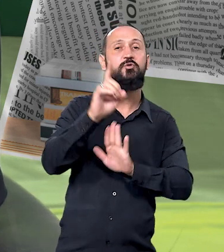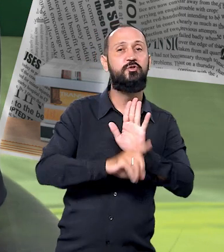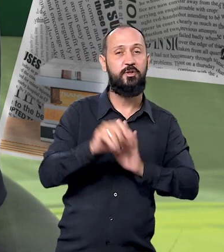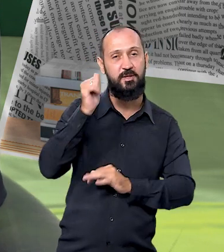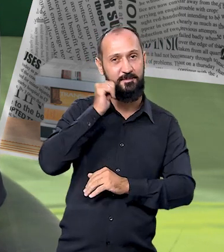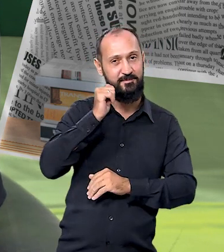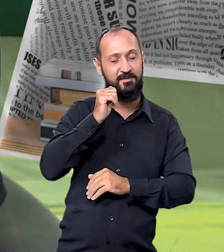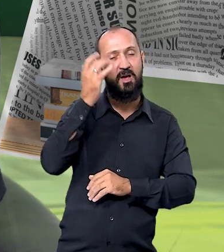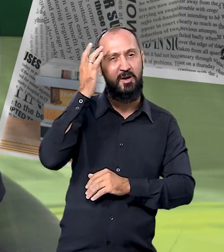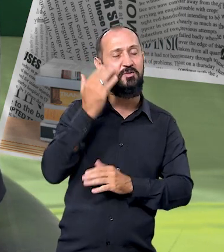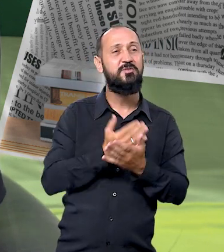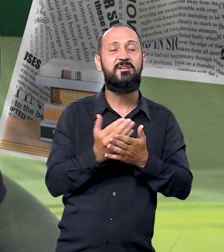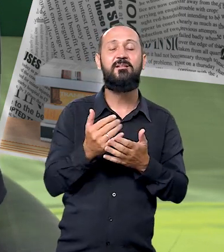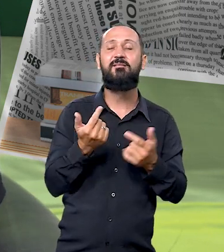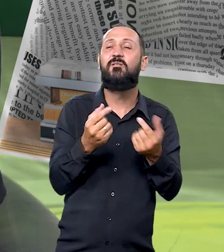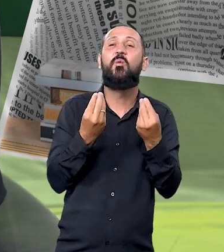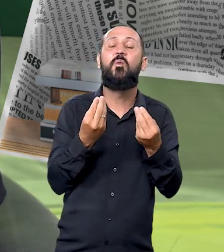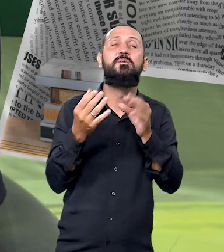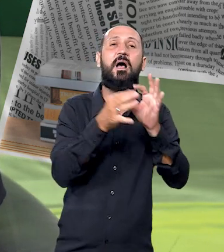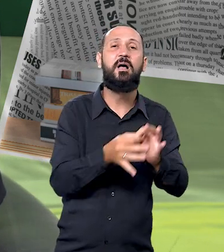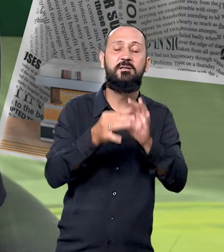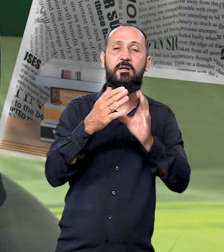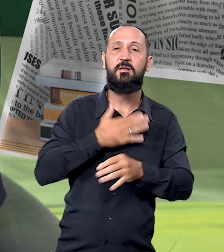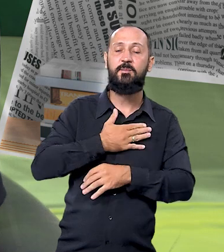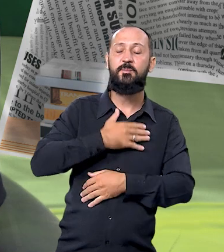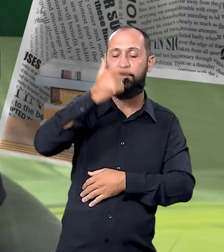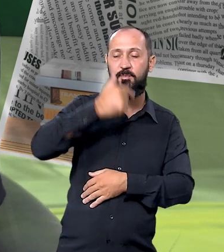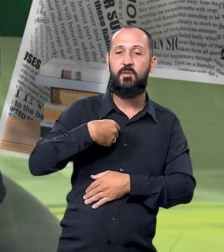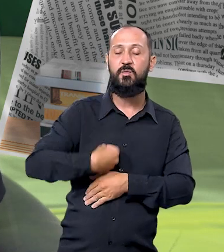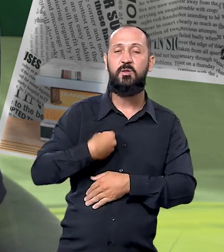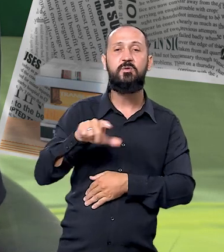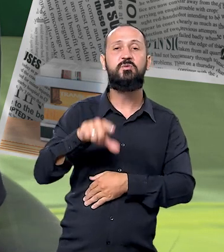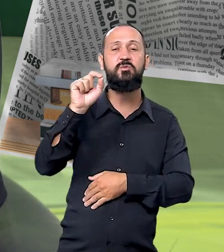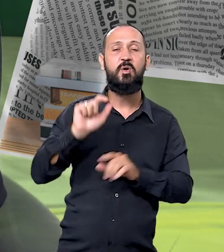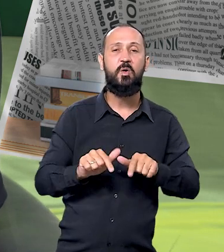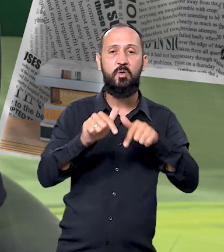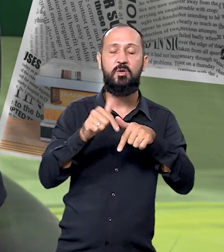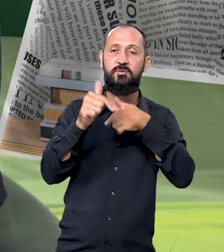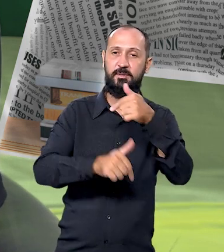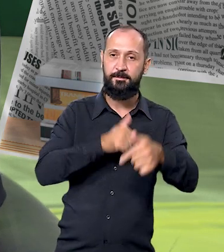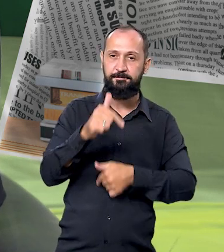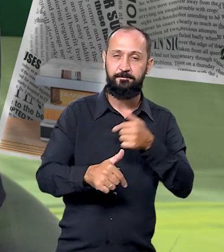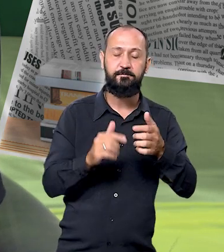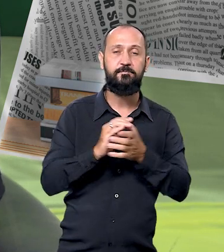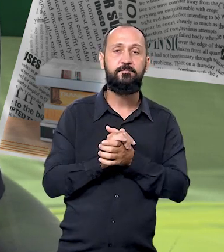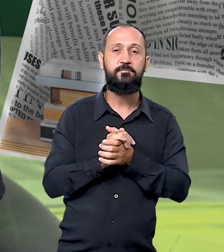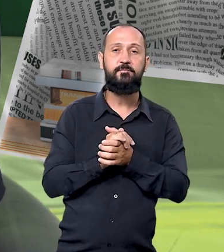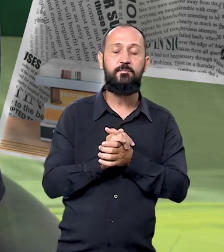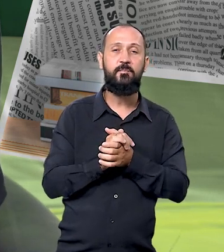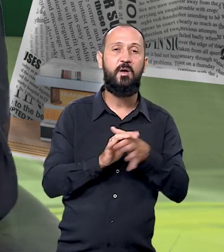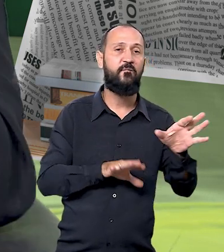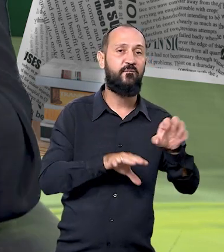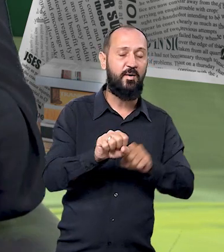popular pelos direitos das mulheres, e eu acho que foi inevitável essa associação da minha vida com essa escolha de militância e de trabalho.